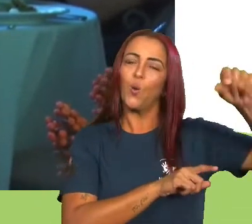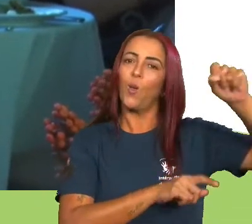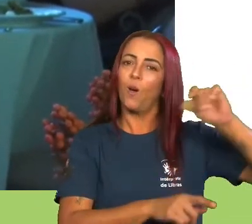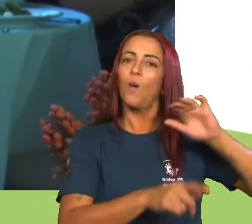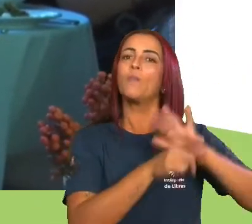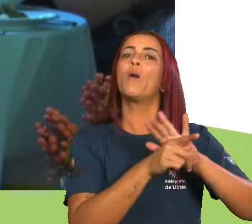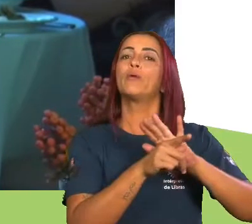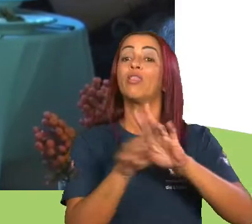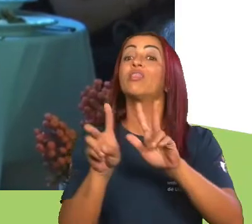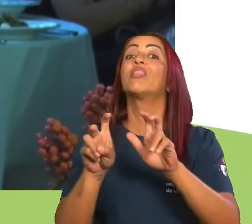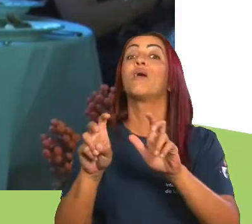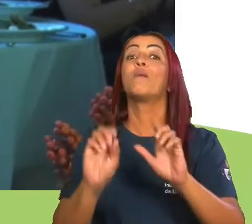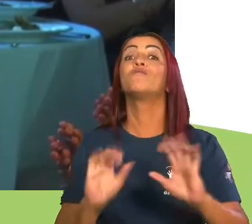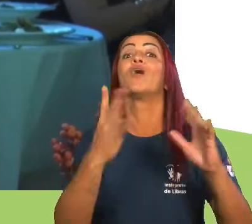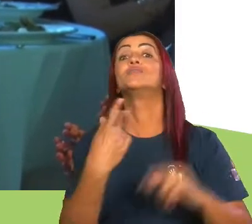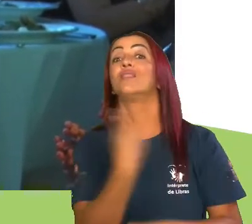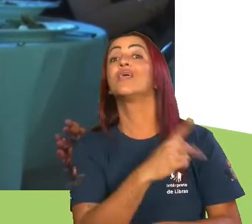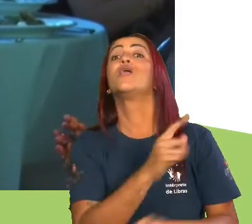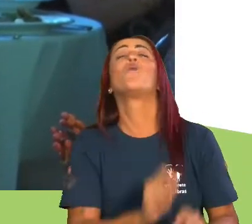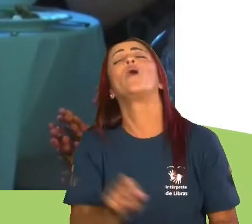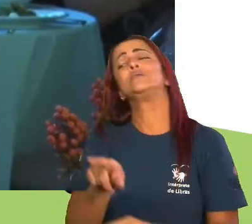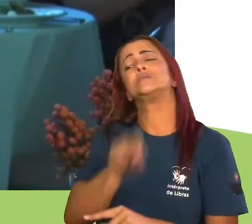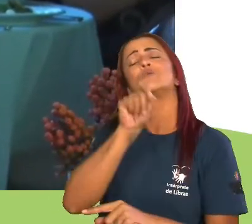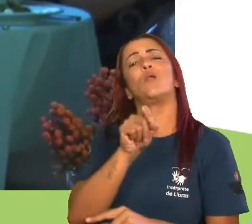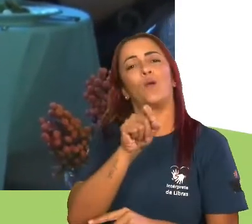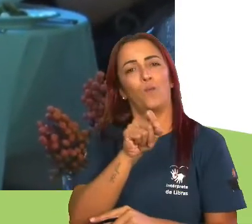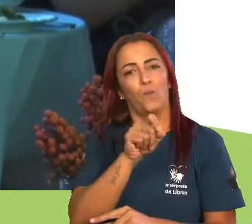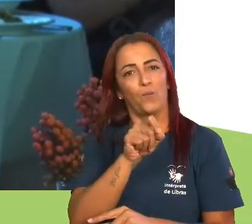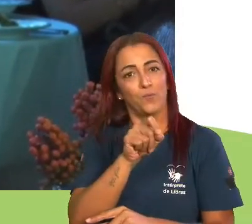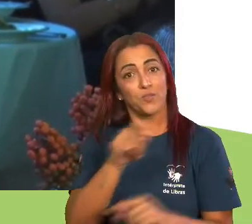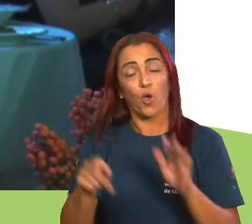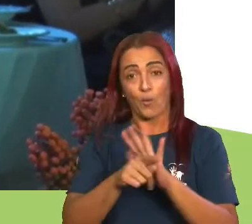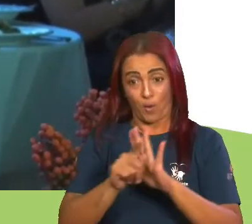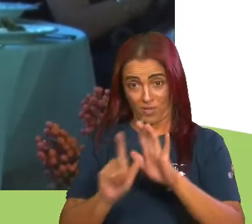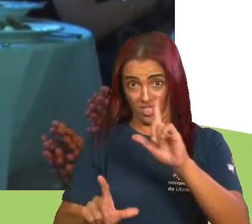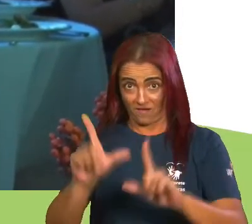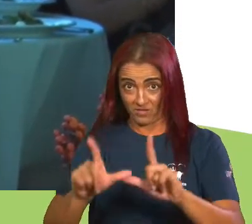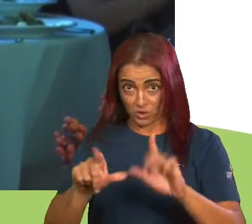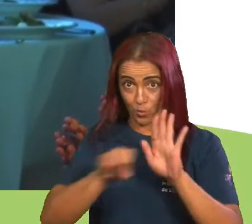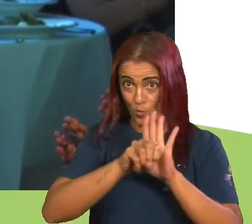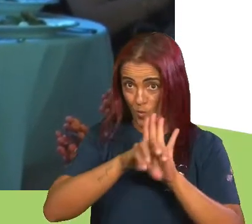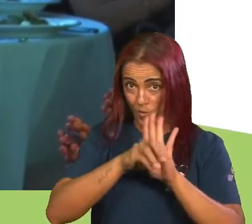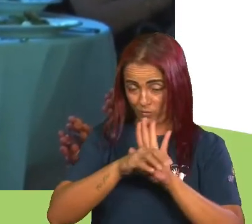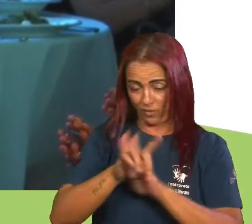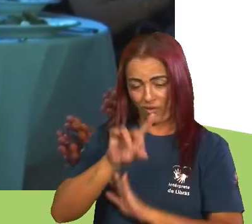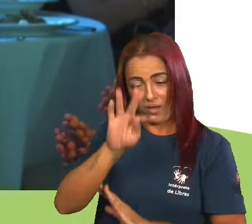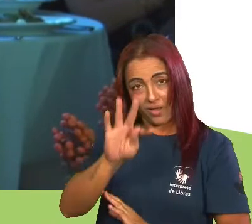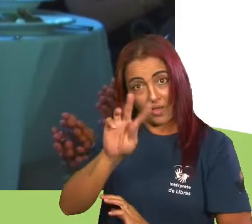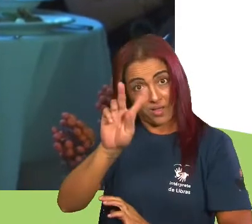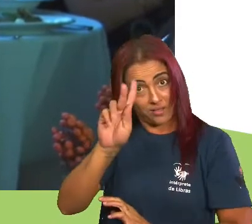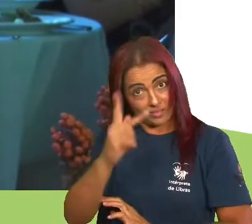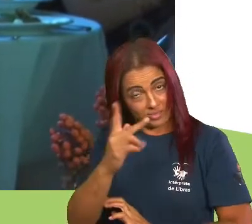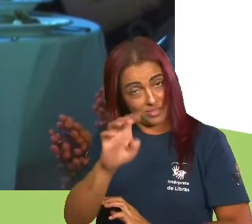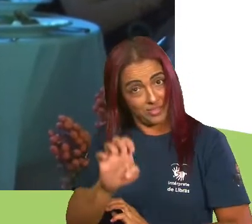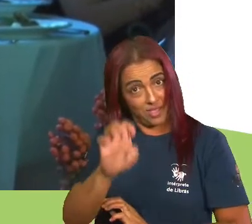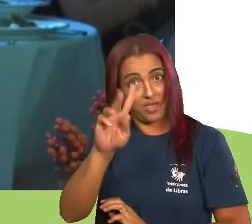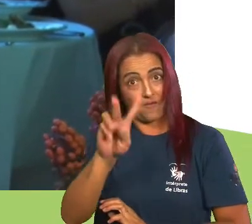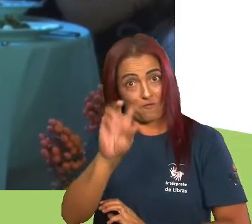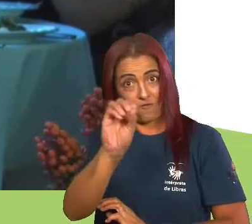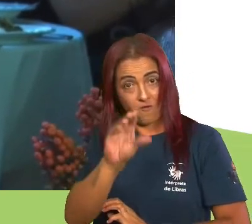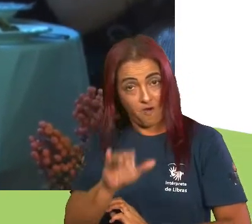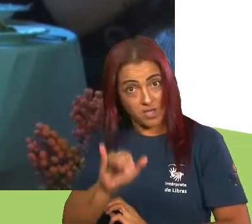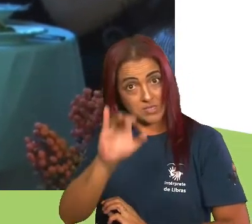Kids. E chegou isso aos ouvidos do Carlinhos. E ele fez um vídeo muito carinhoso ao